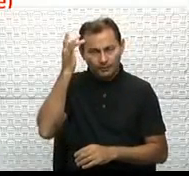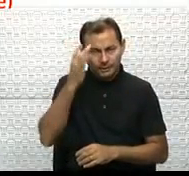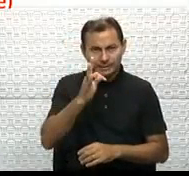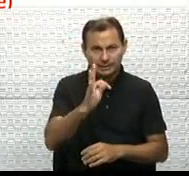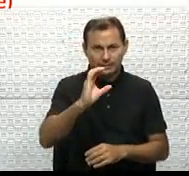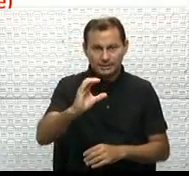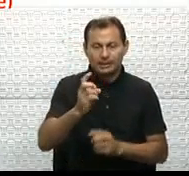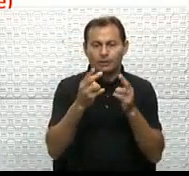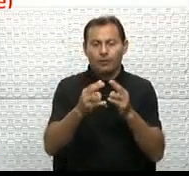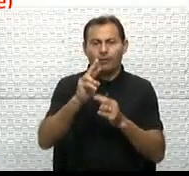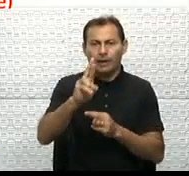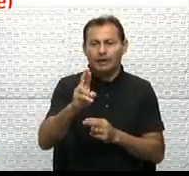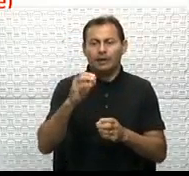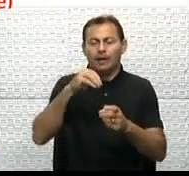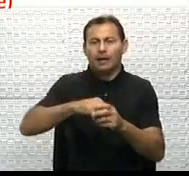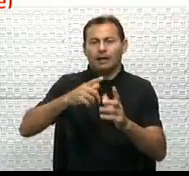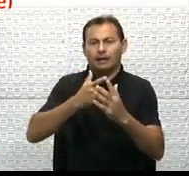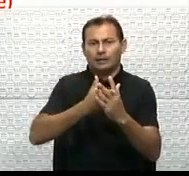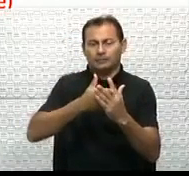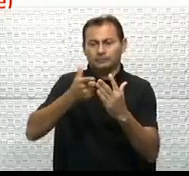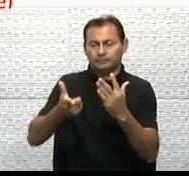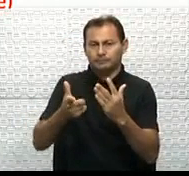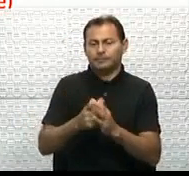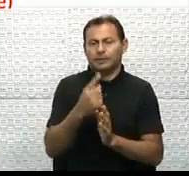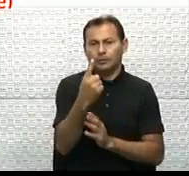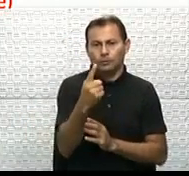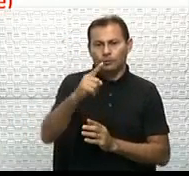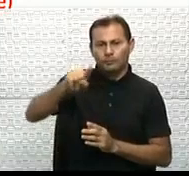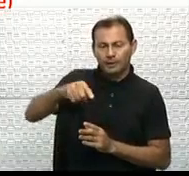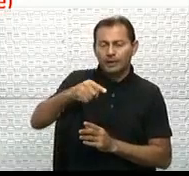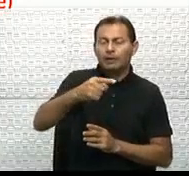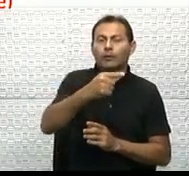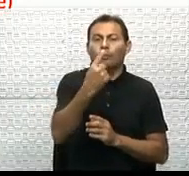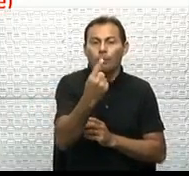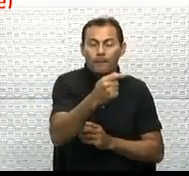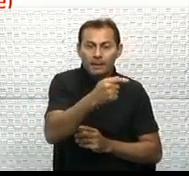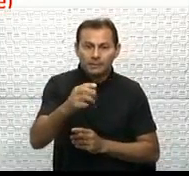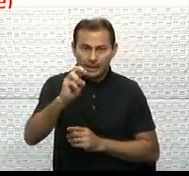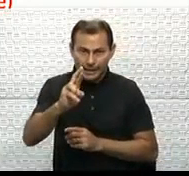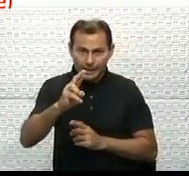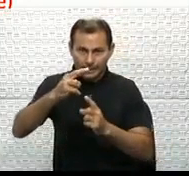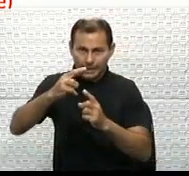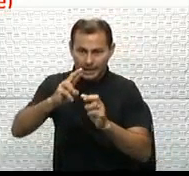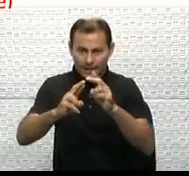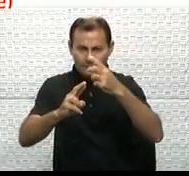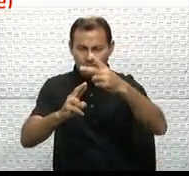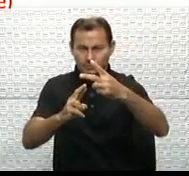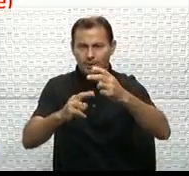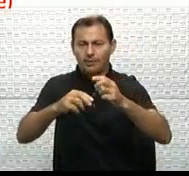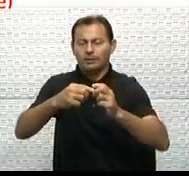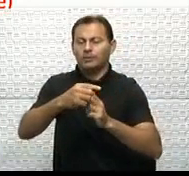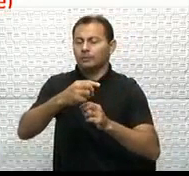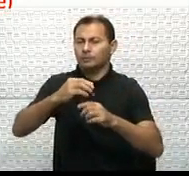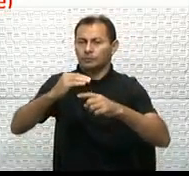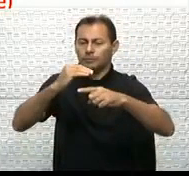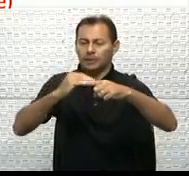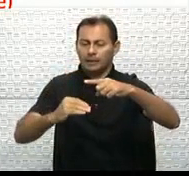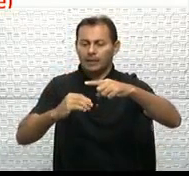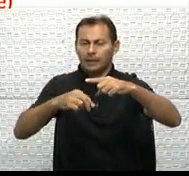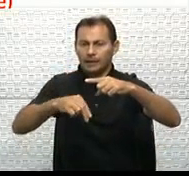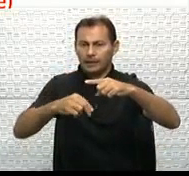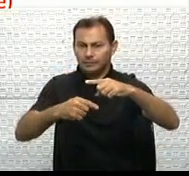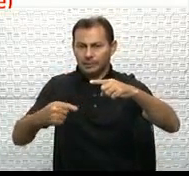TC igual a R sobre raiz quadrada de 1 menos R ao quadrado sobre N menos